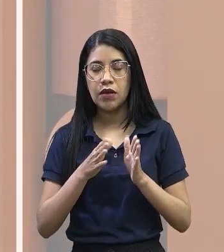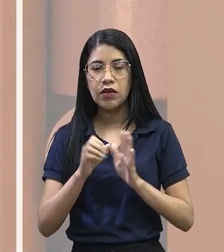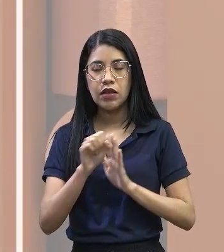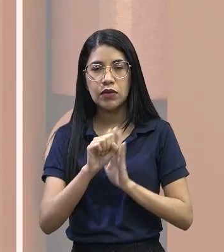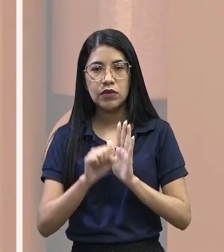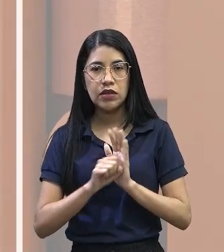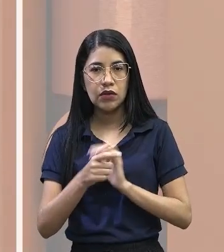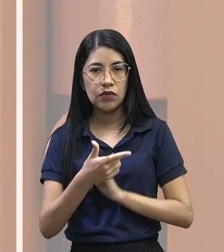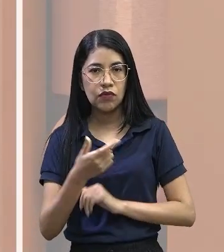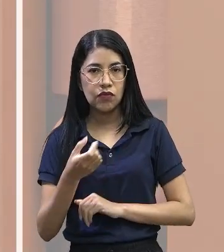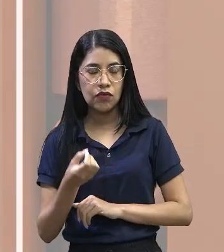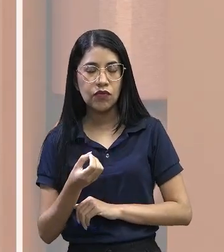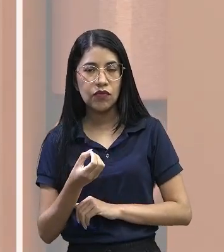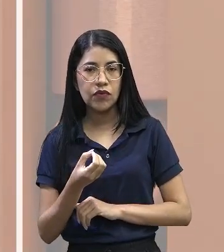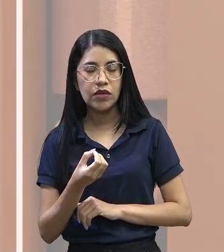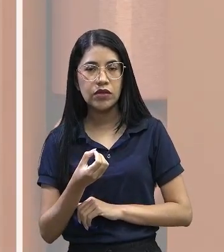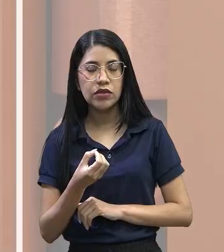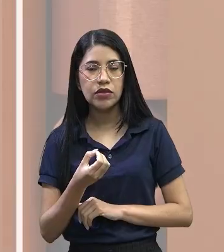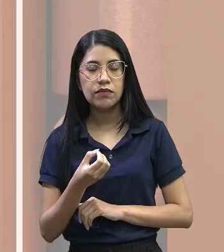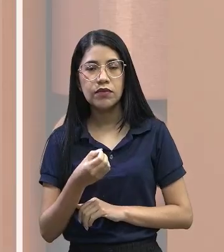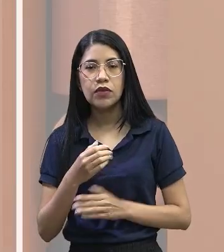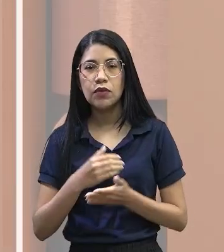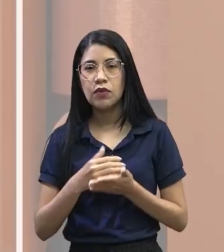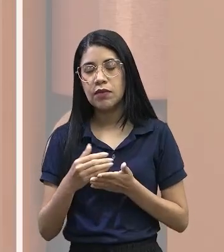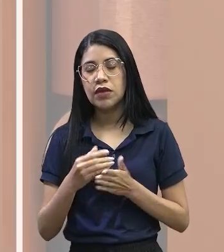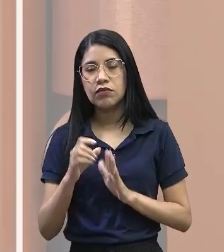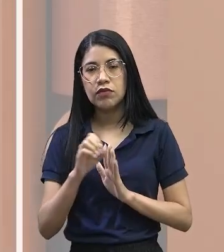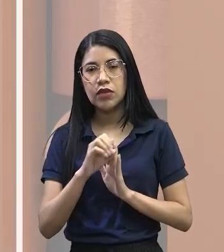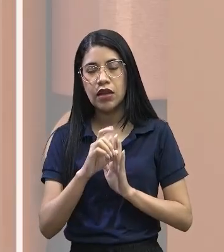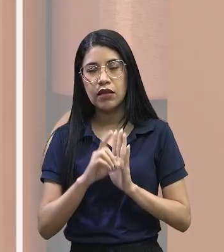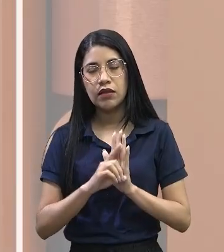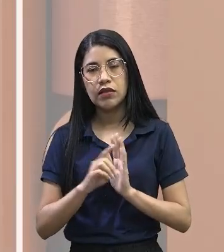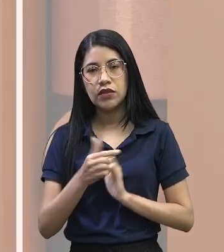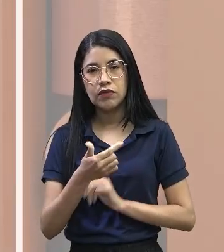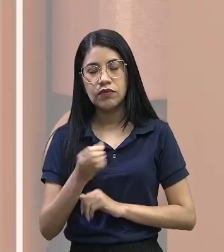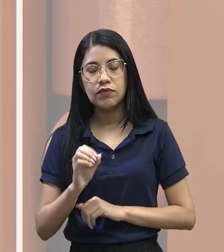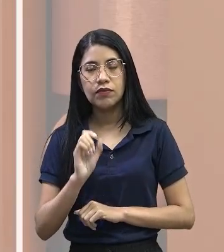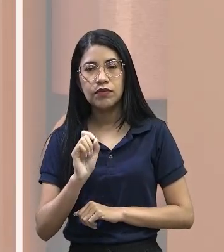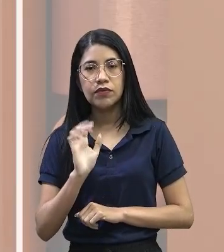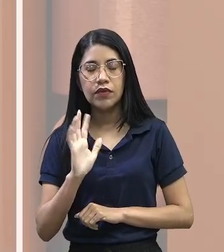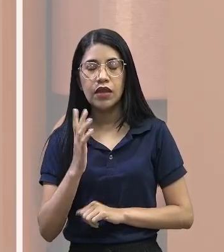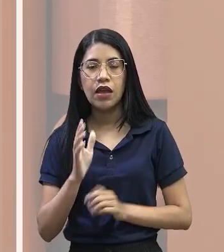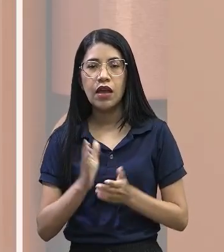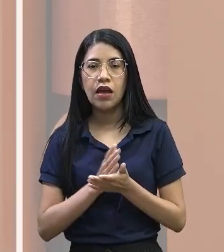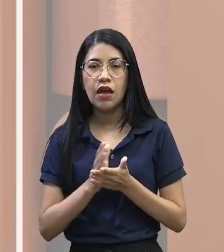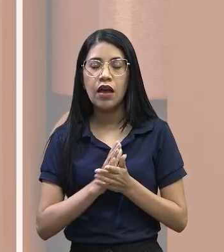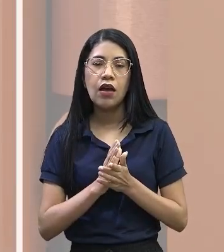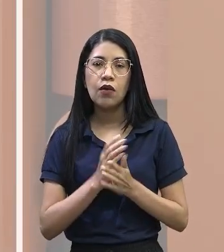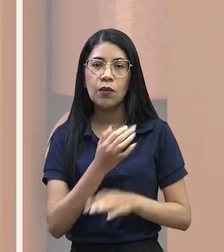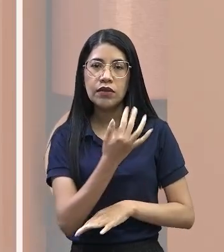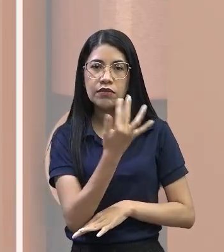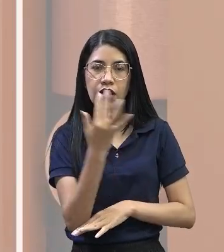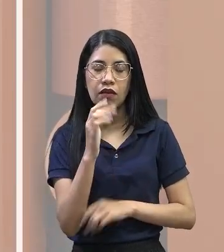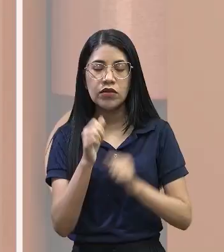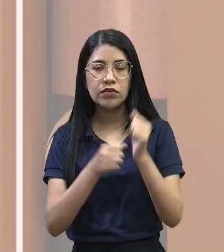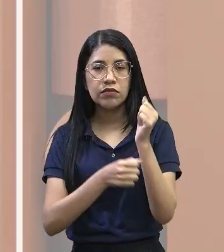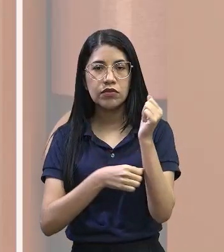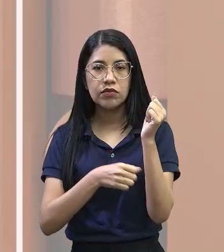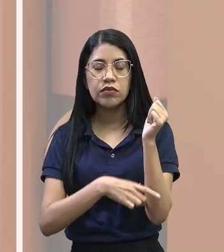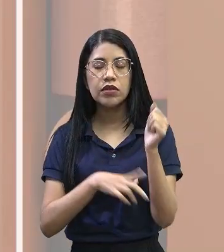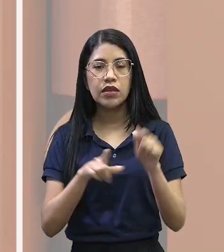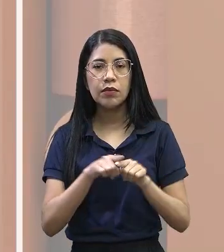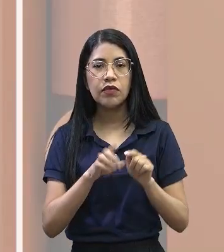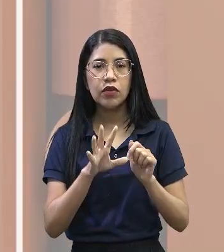XX, primeira década do século XX, algumas mudas de seringueira eles foram contrabandeadas aqui numa atitude